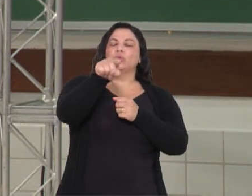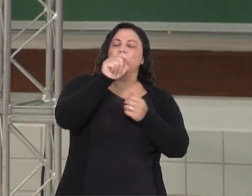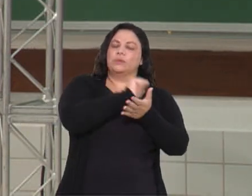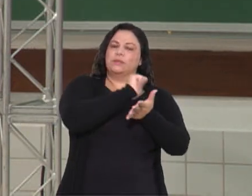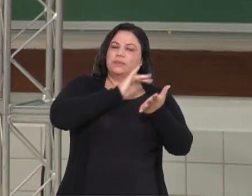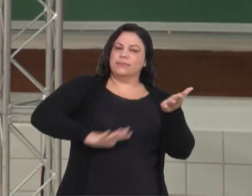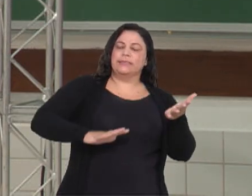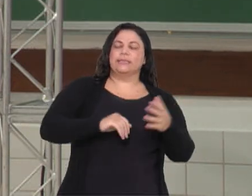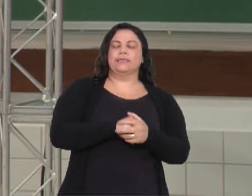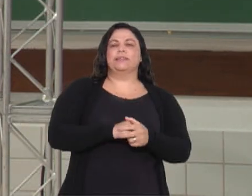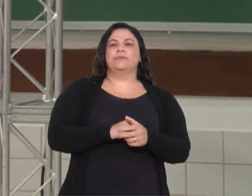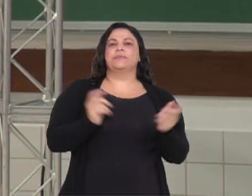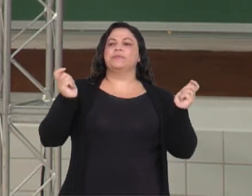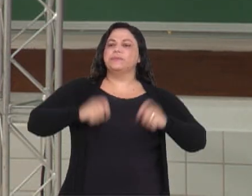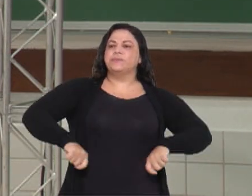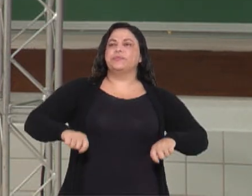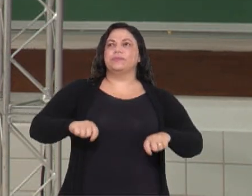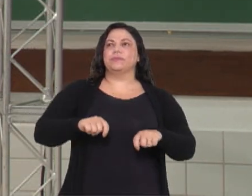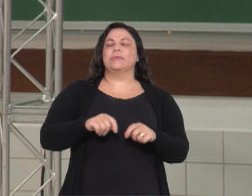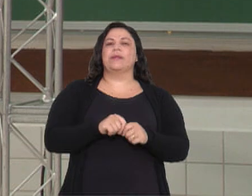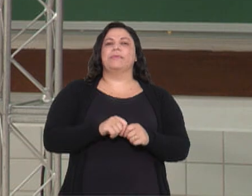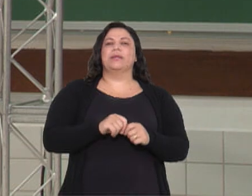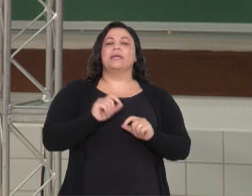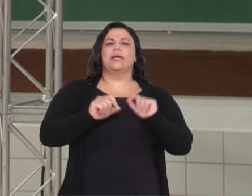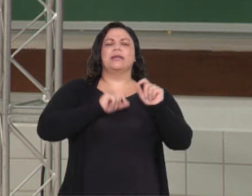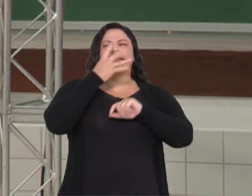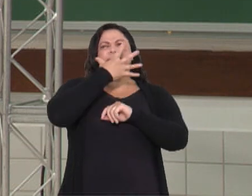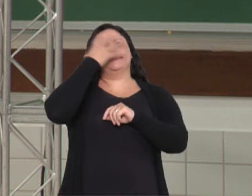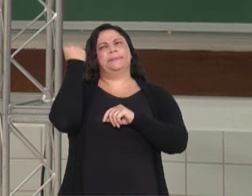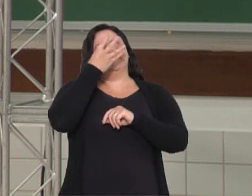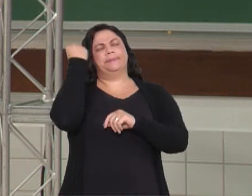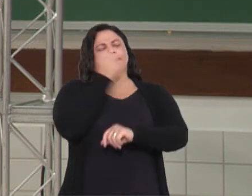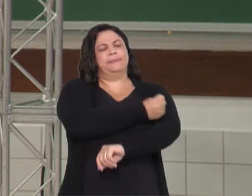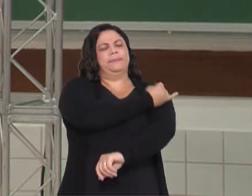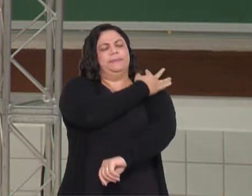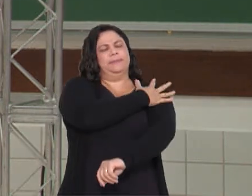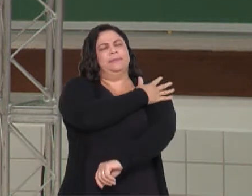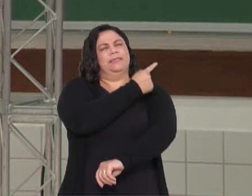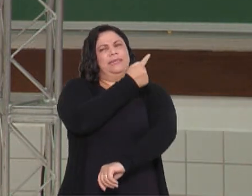ativar um pouquinho essa parte esquecida que era lá do ensino fundamental.